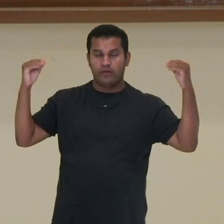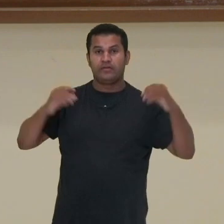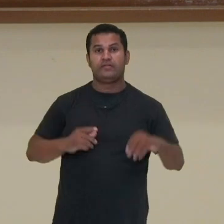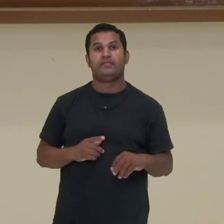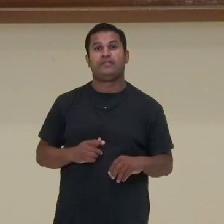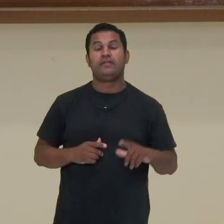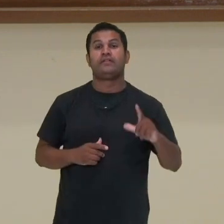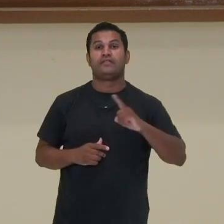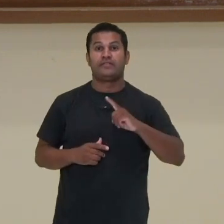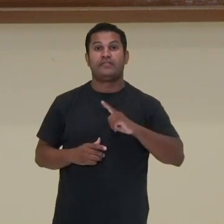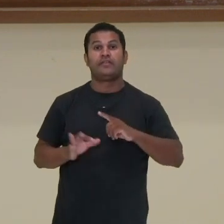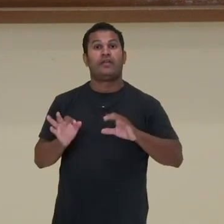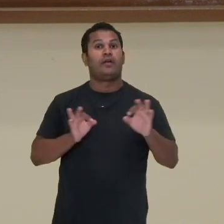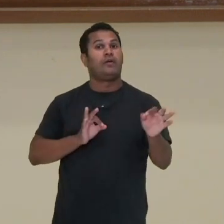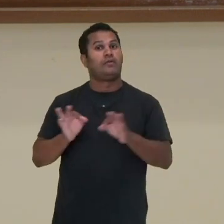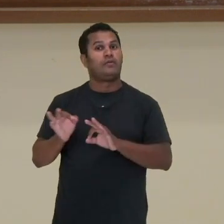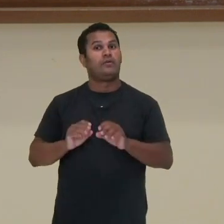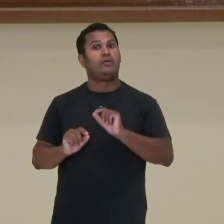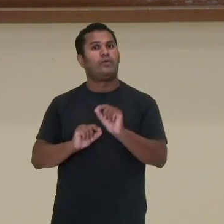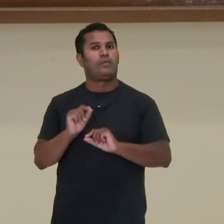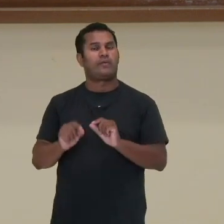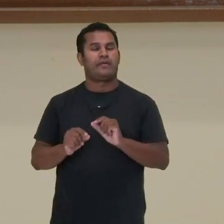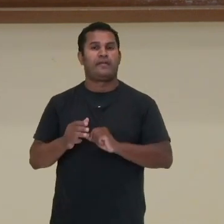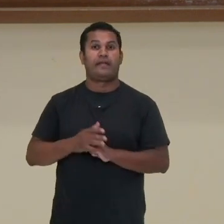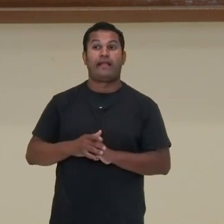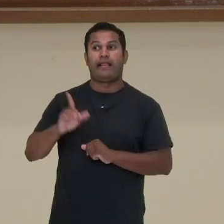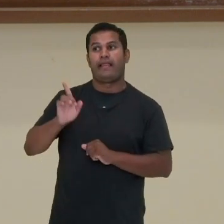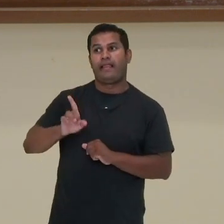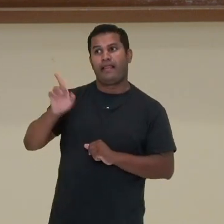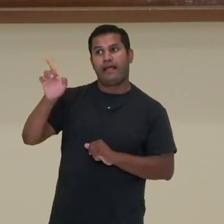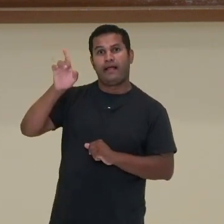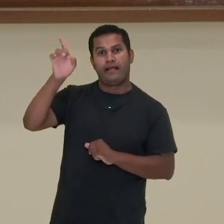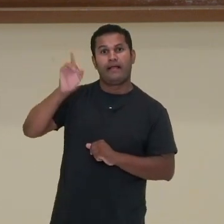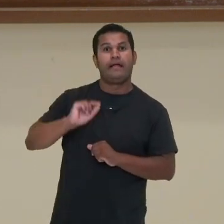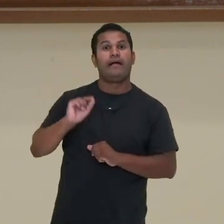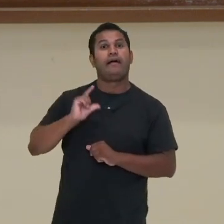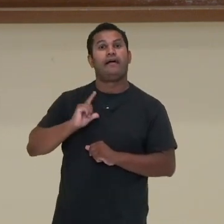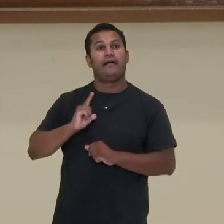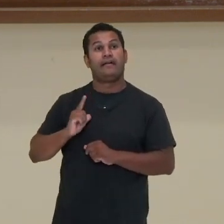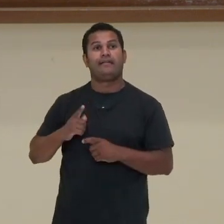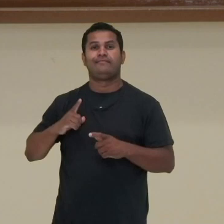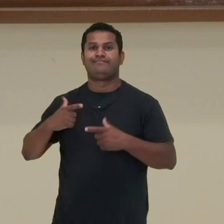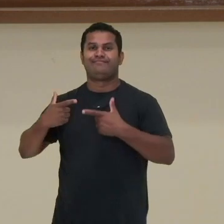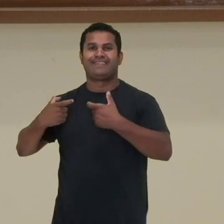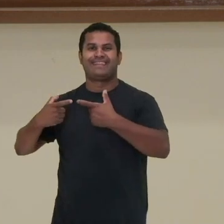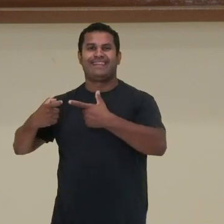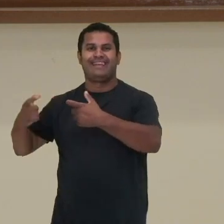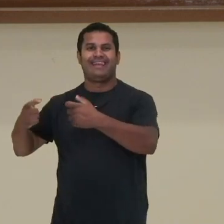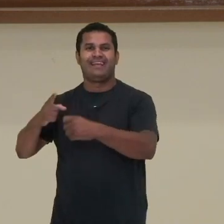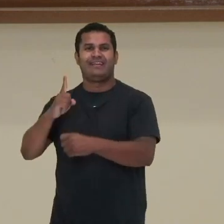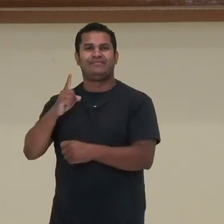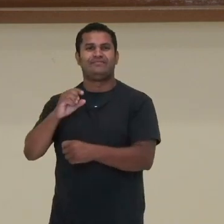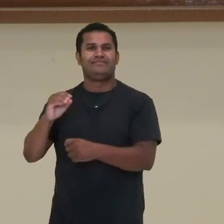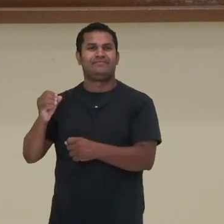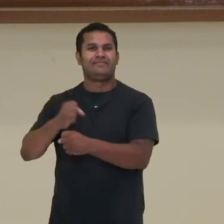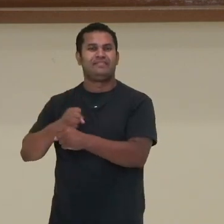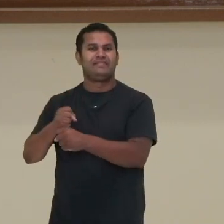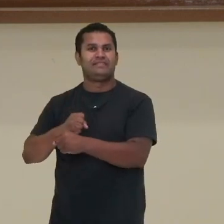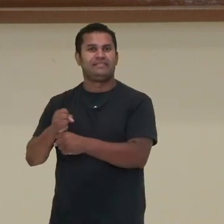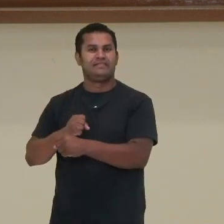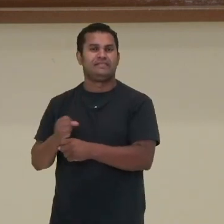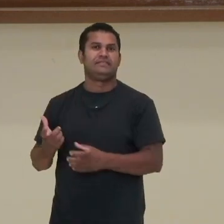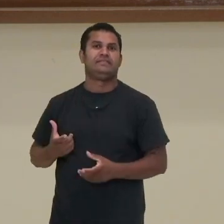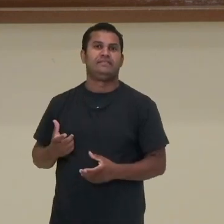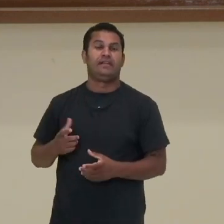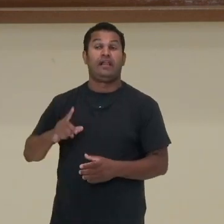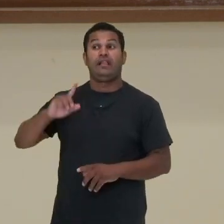Espanha e Portugal para se organizar. A França e a Inglaterra, por exemplo, passaram pela Guerra dos 100 Anos para só então depois conseguir se